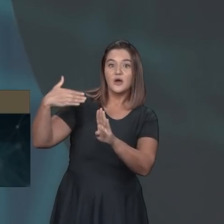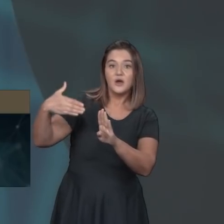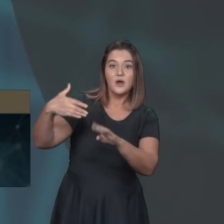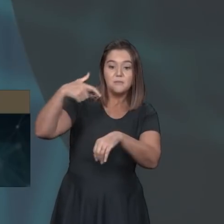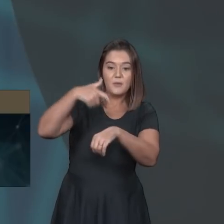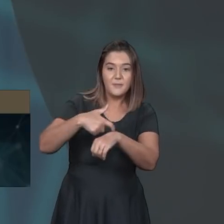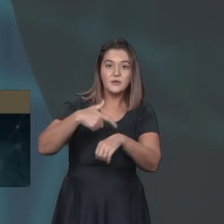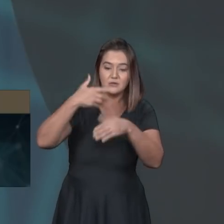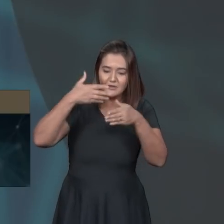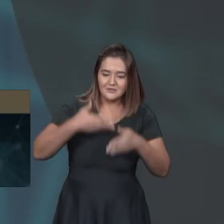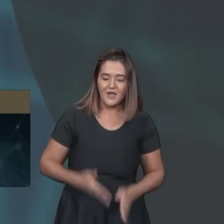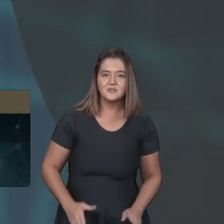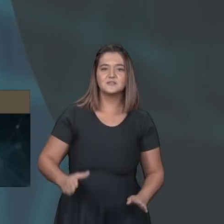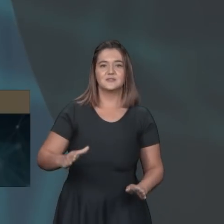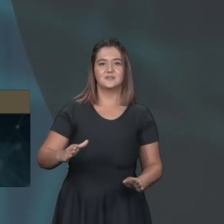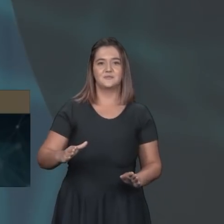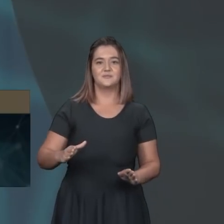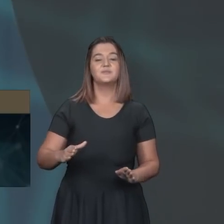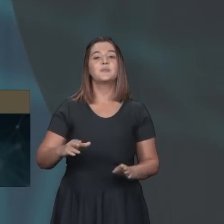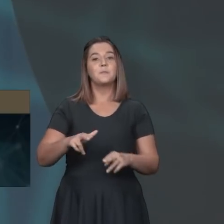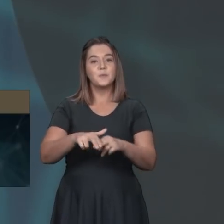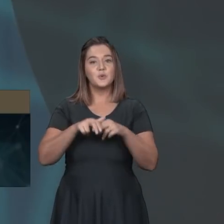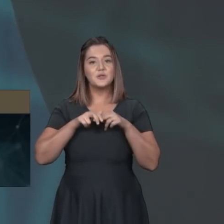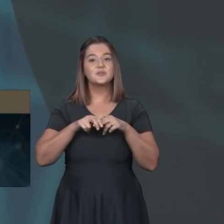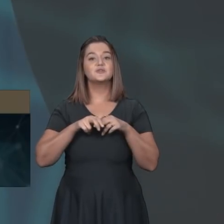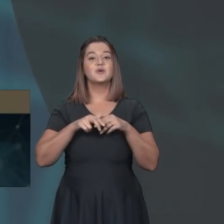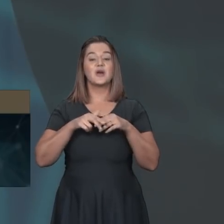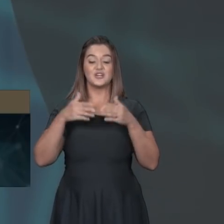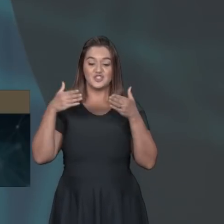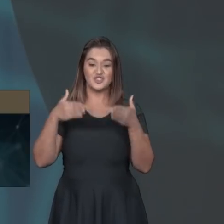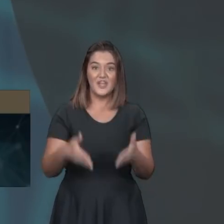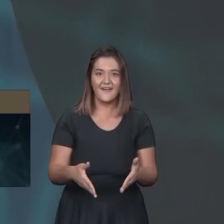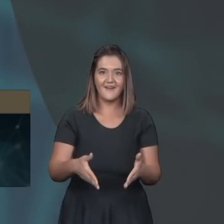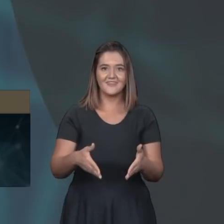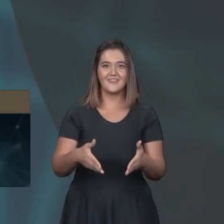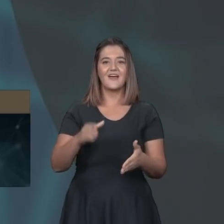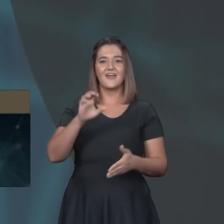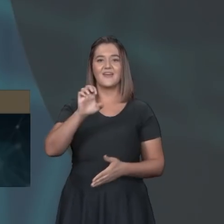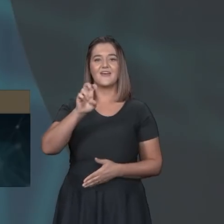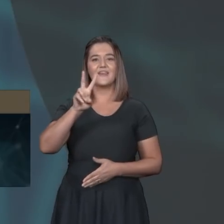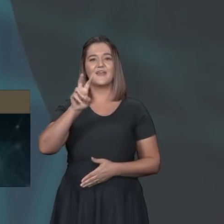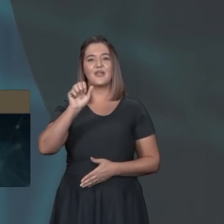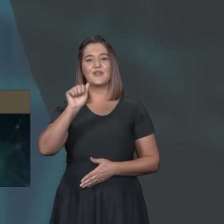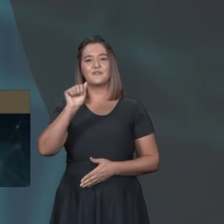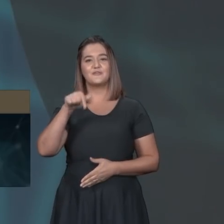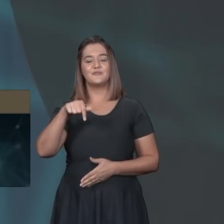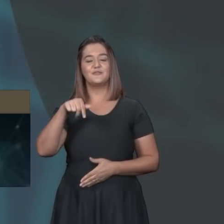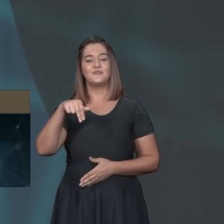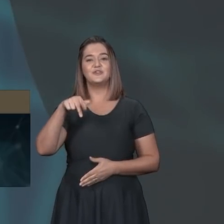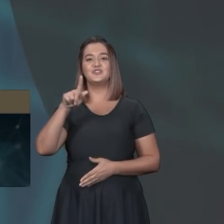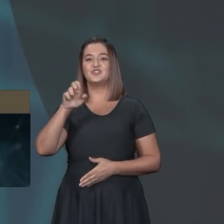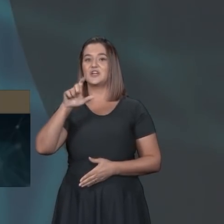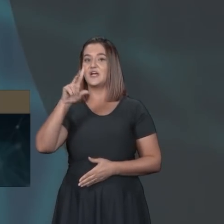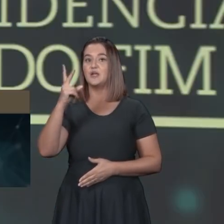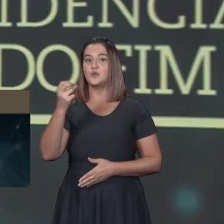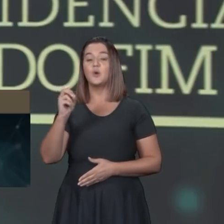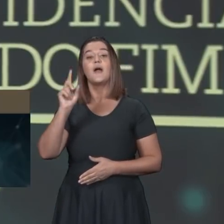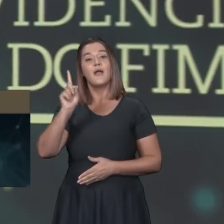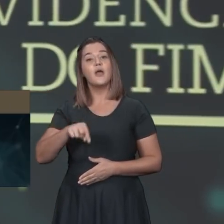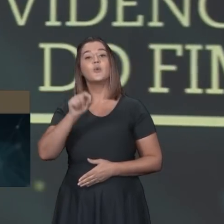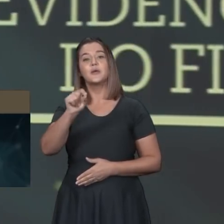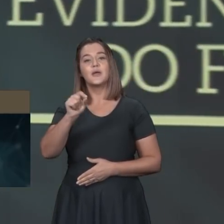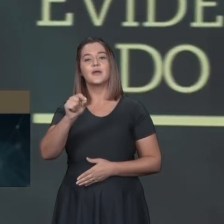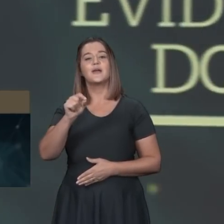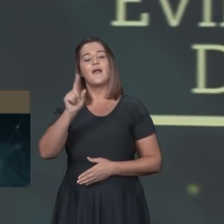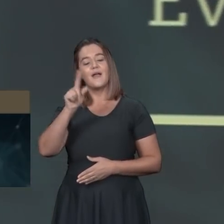era chamada de Evangelion em grego, que a gente traduz por Evangelho ou Boa Nova. É exatamente por